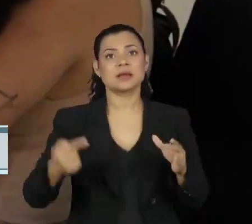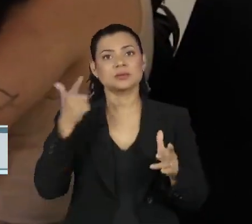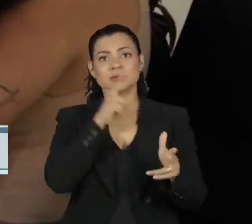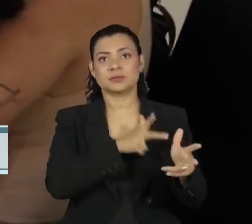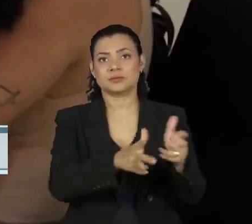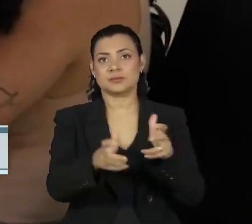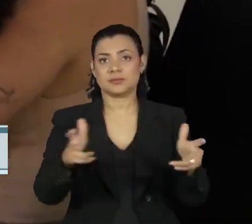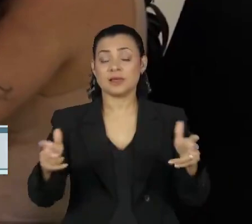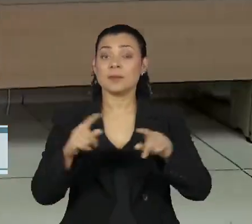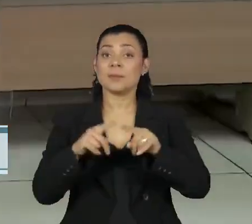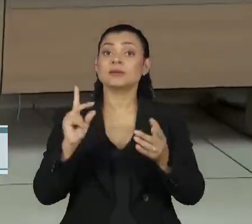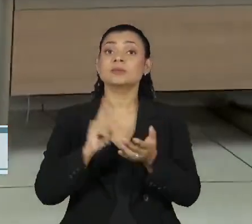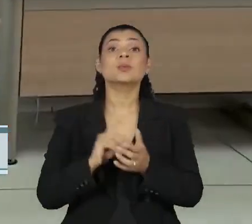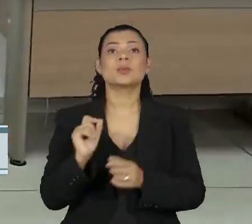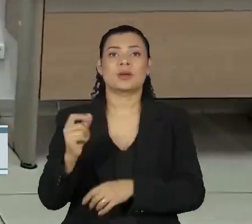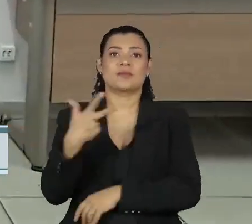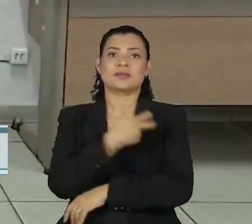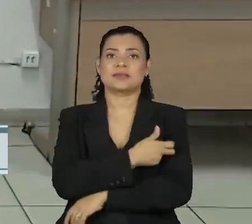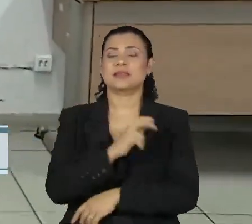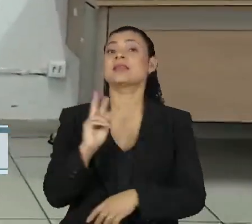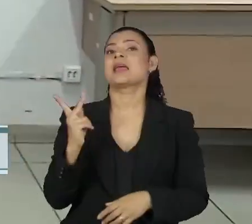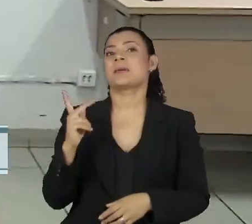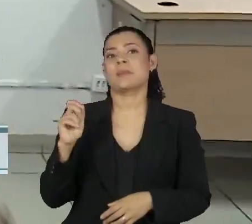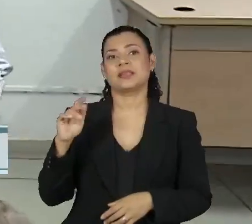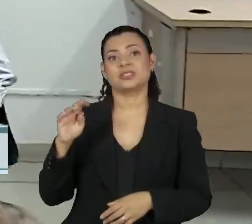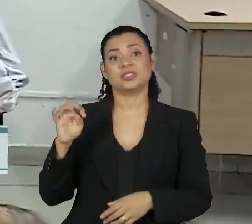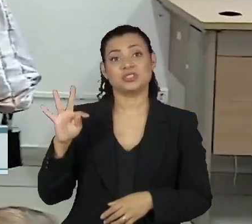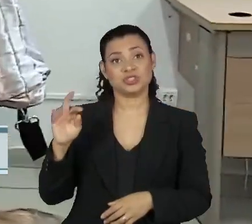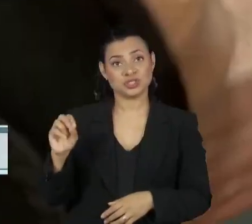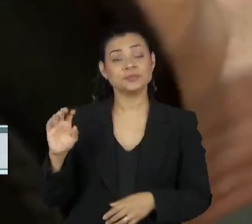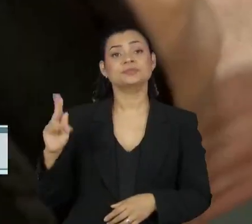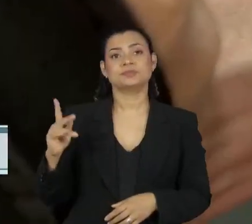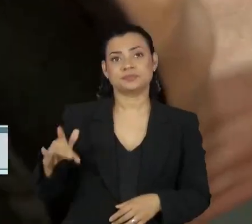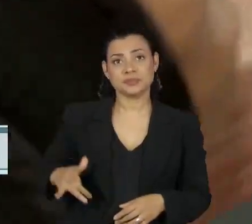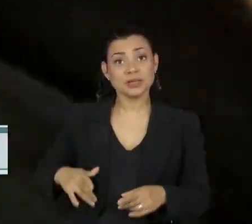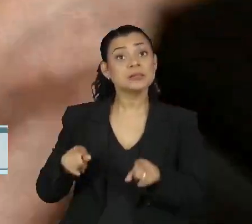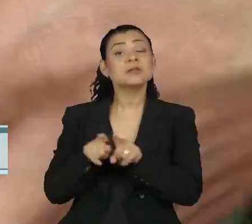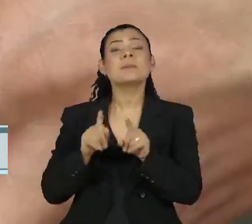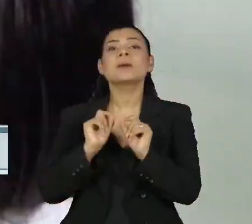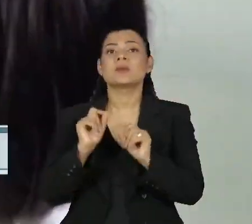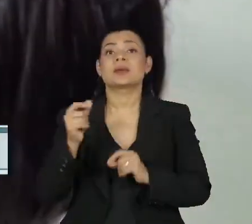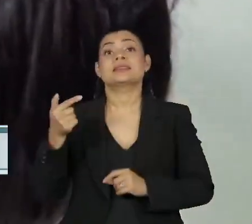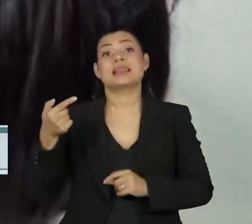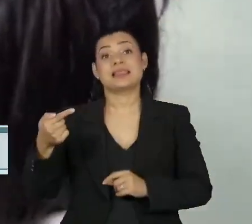elas está a vacina de hepatite, com avanço da vacinação de 73% para